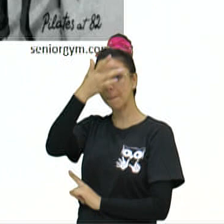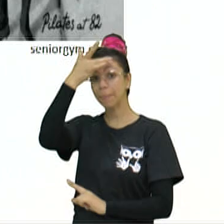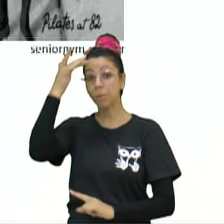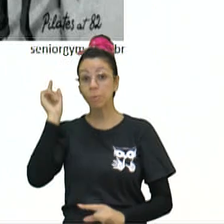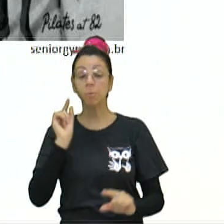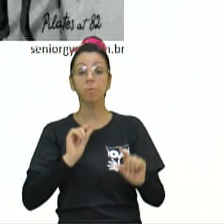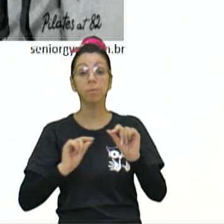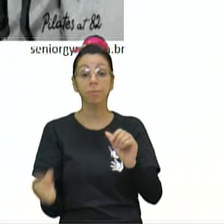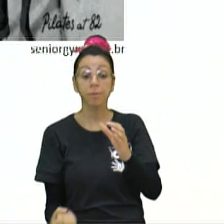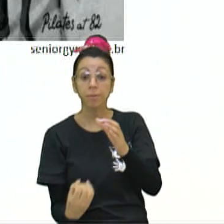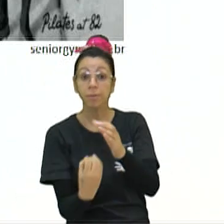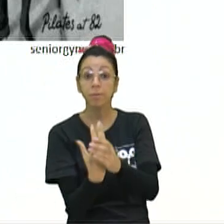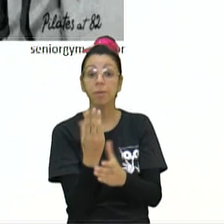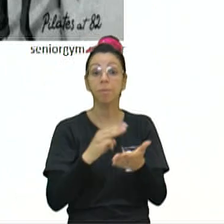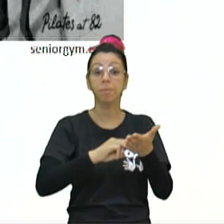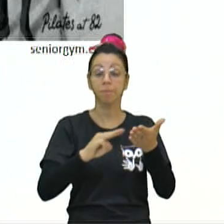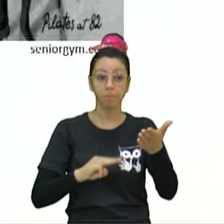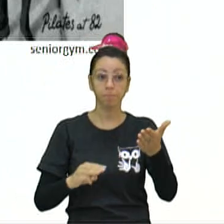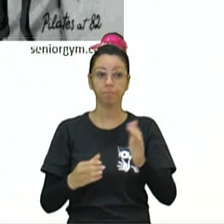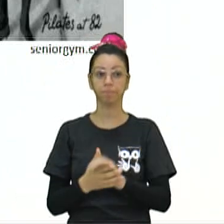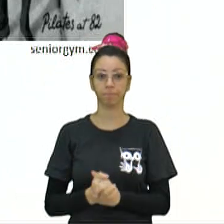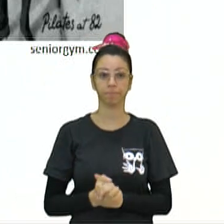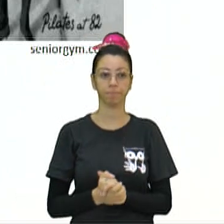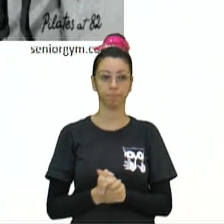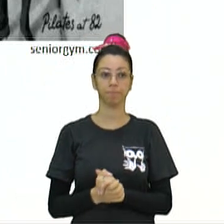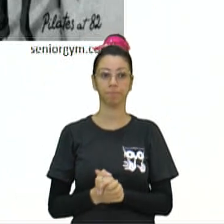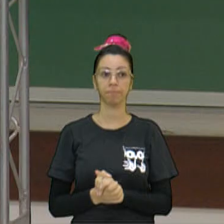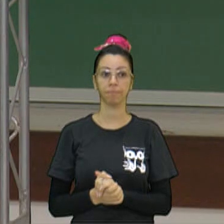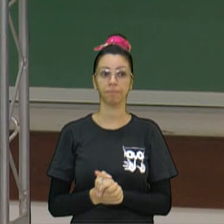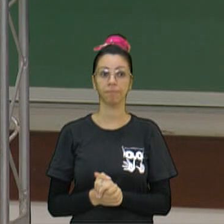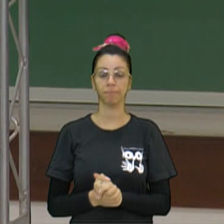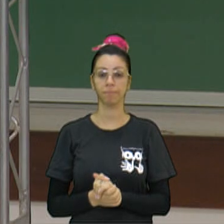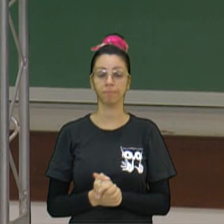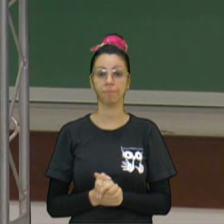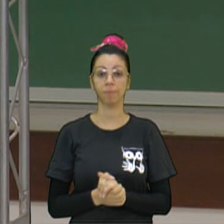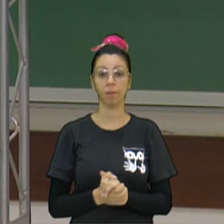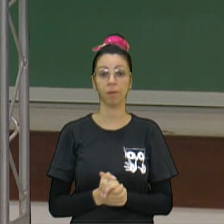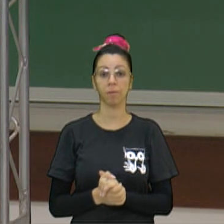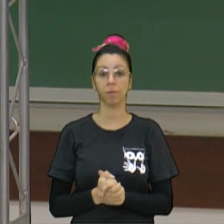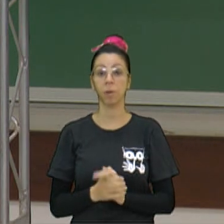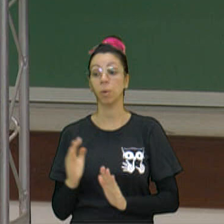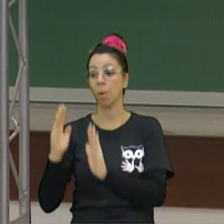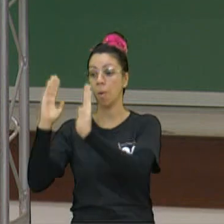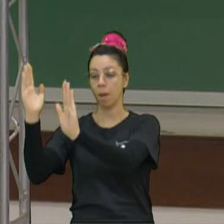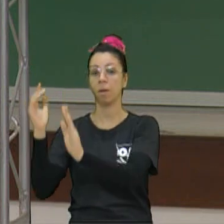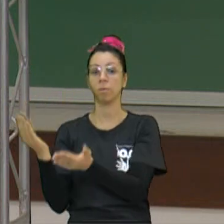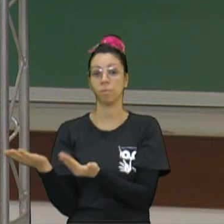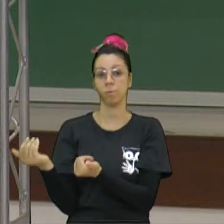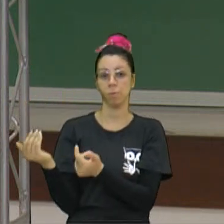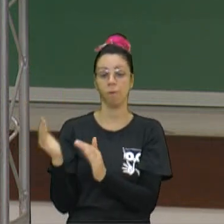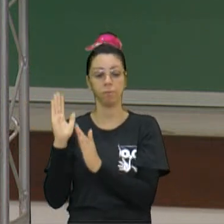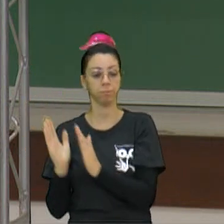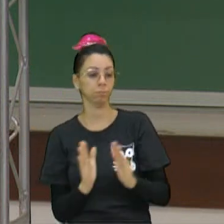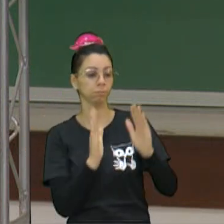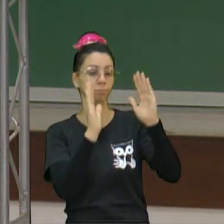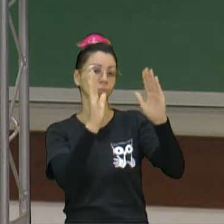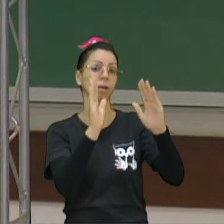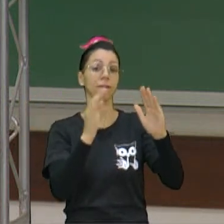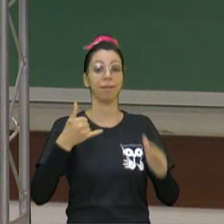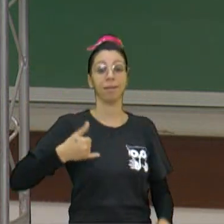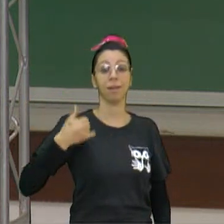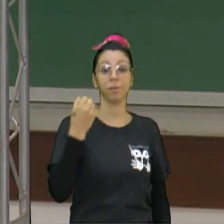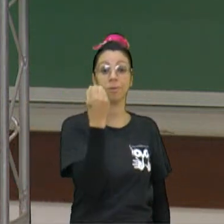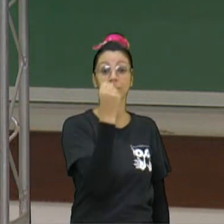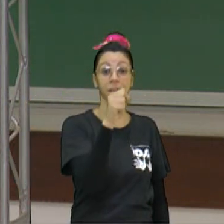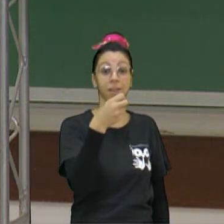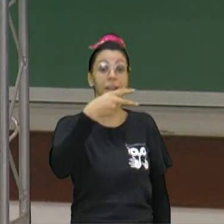daqui é o Joseph Pilates, aqui com uma idade mais jovem, aqui com 82 anos. Então, nessa imagem aqui, ele